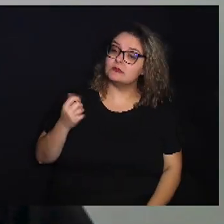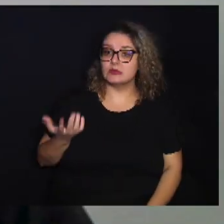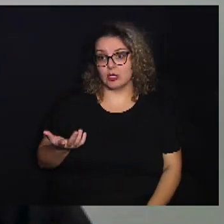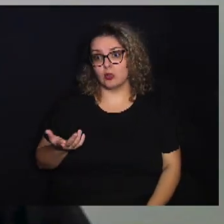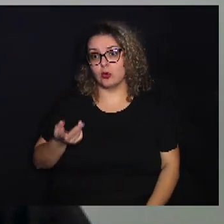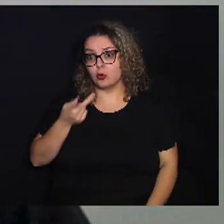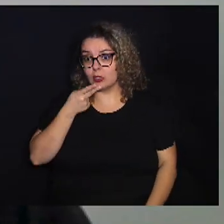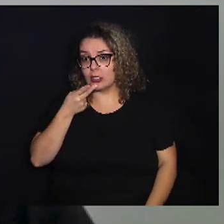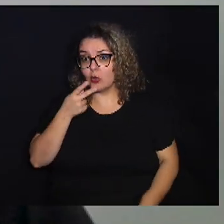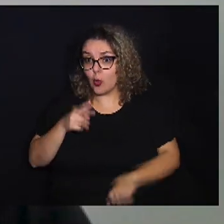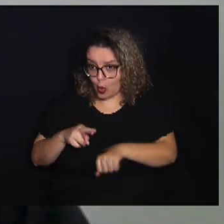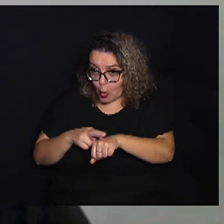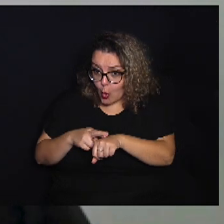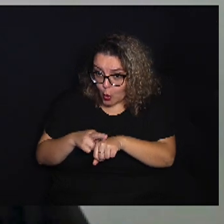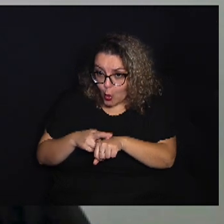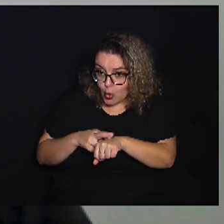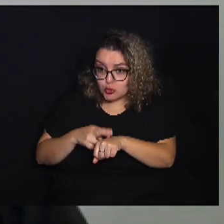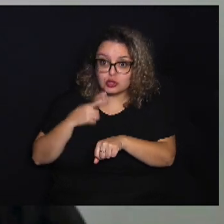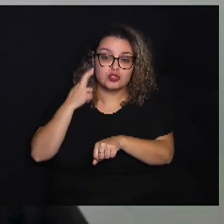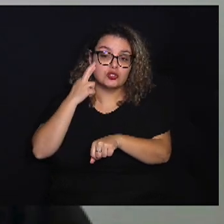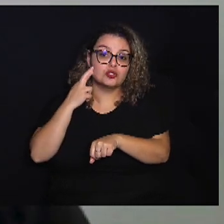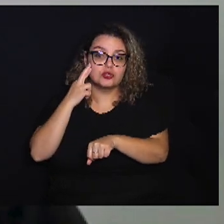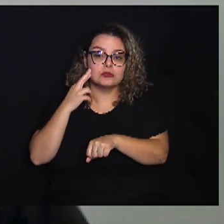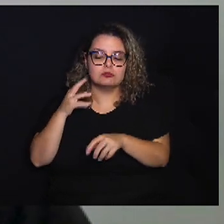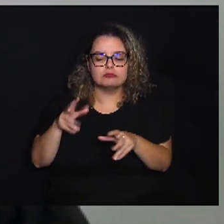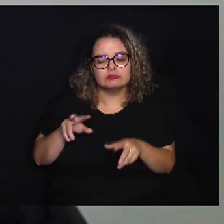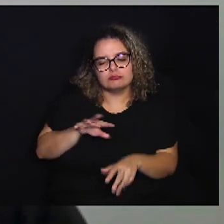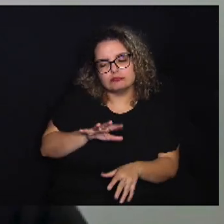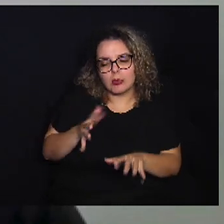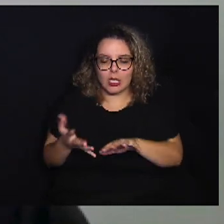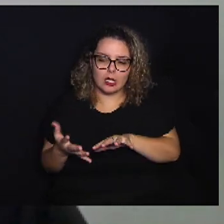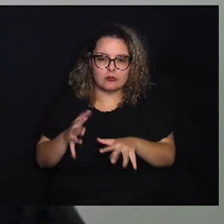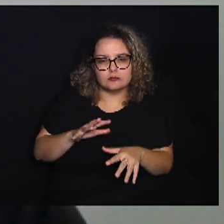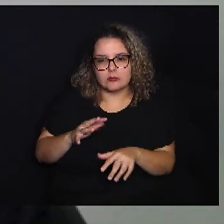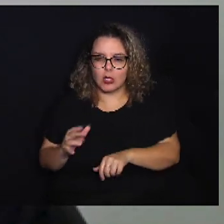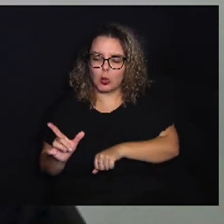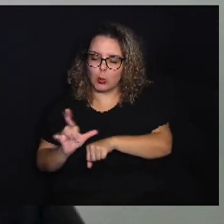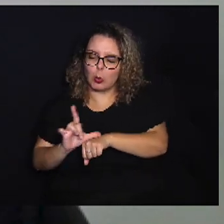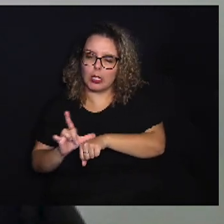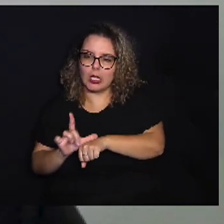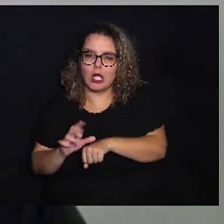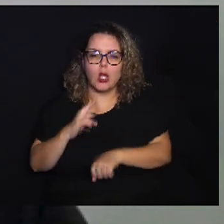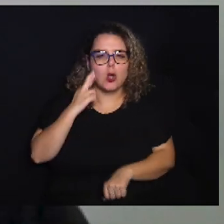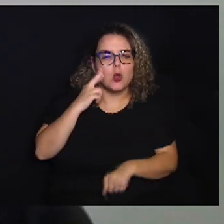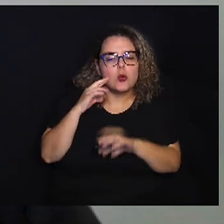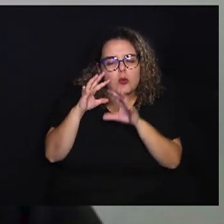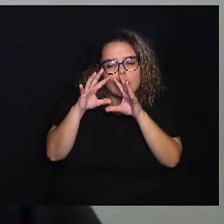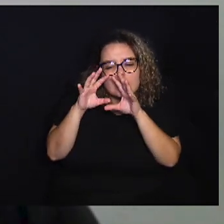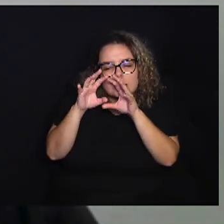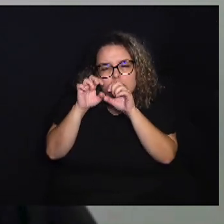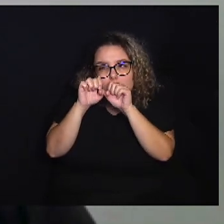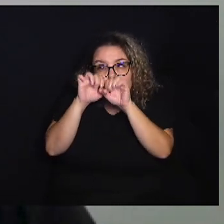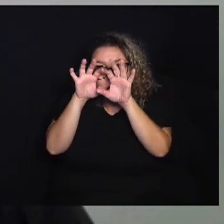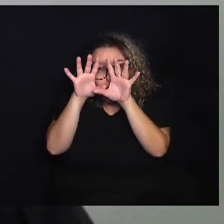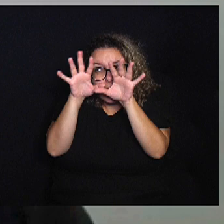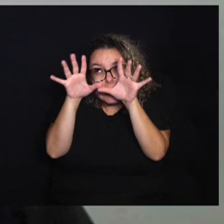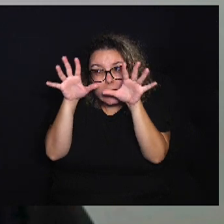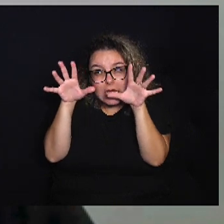chama de roxo e rosa, ele transita ali na coloração desde um rosinha bem claro, né,